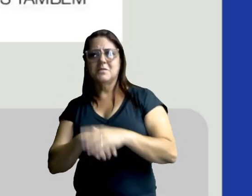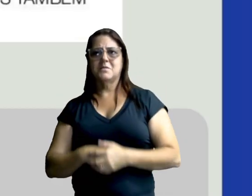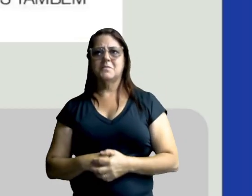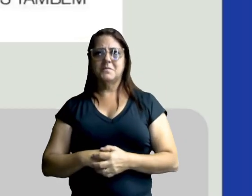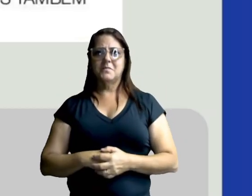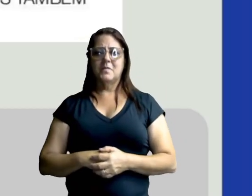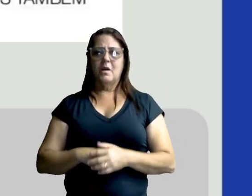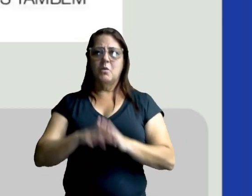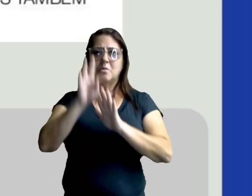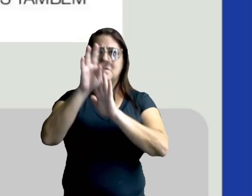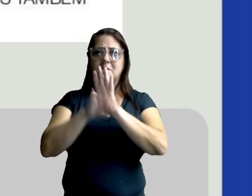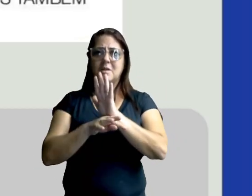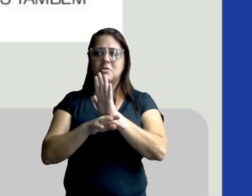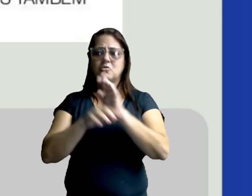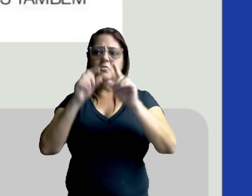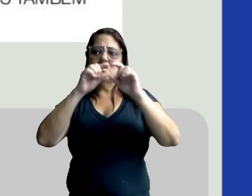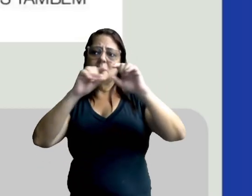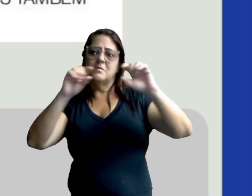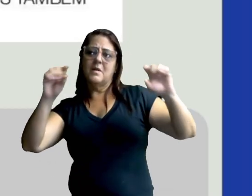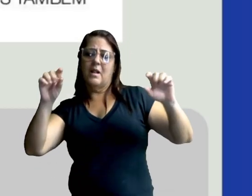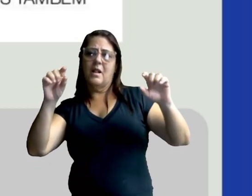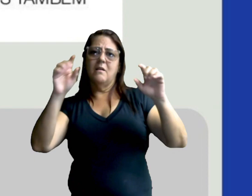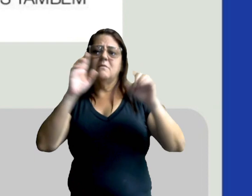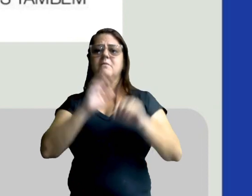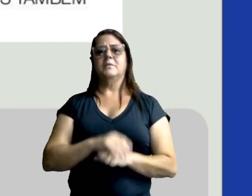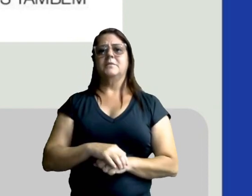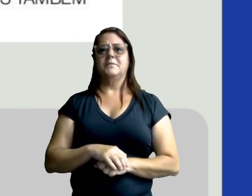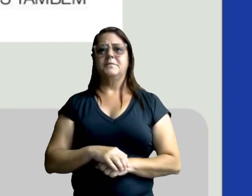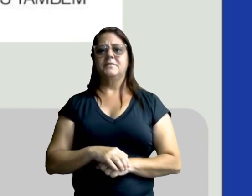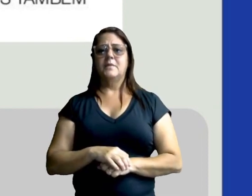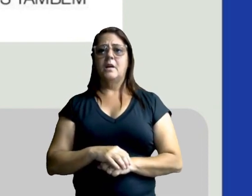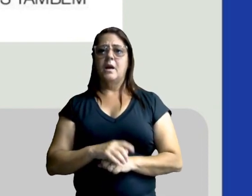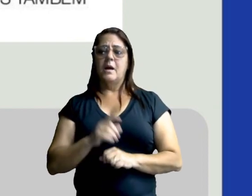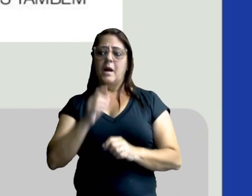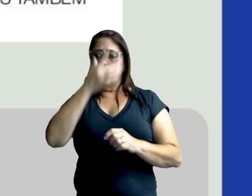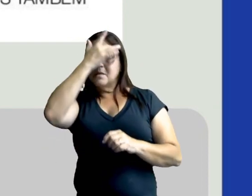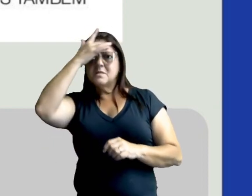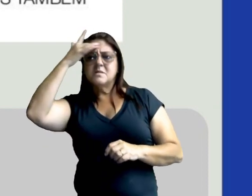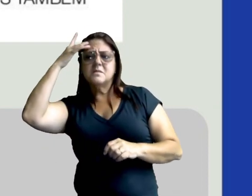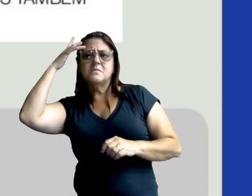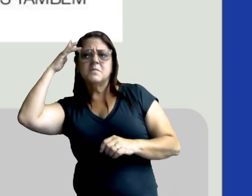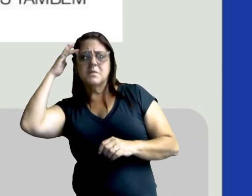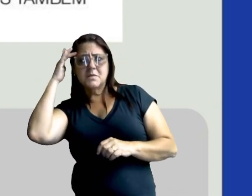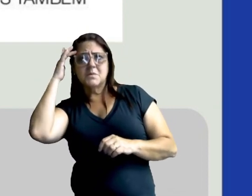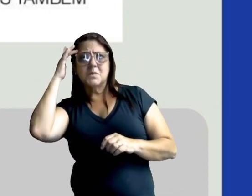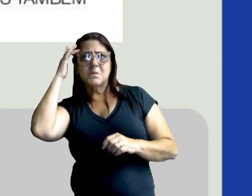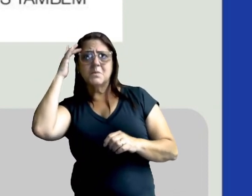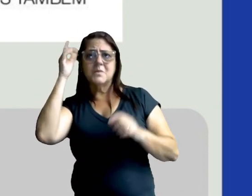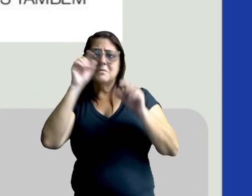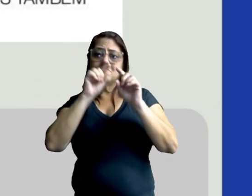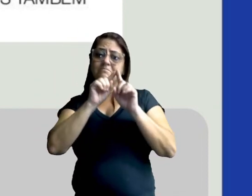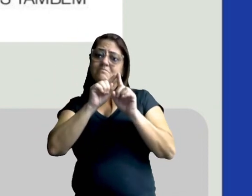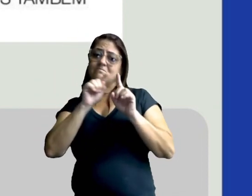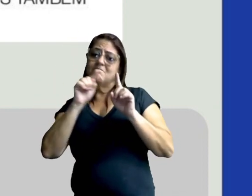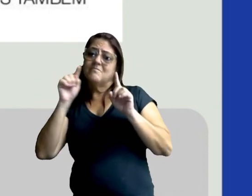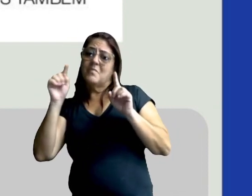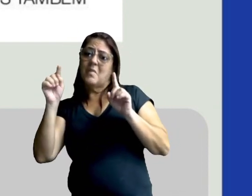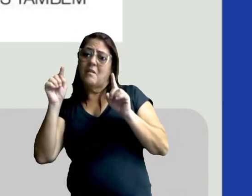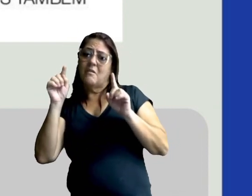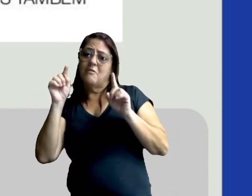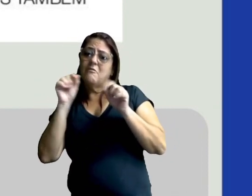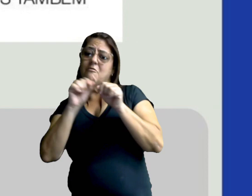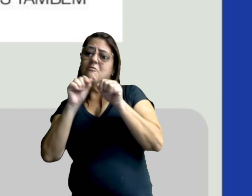Complete o texto a seguir usando as palavras do quadro. Então, as pessoas, o que é que